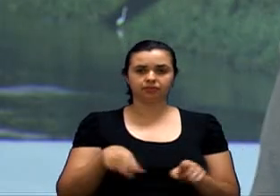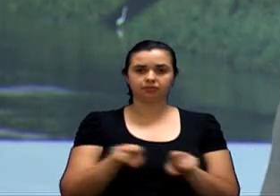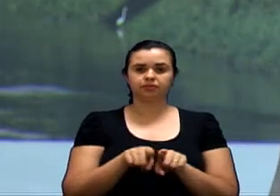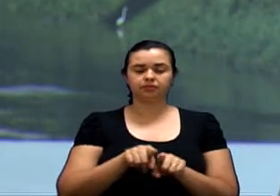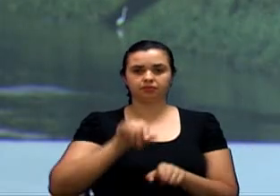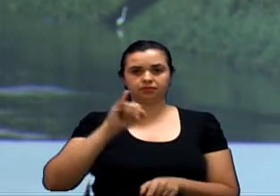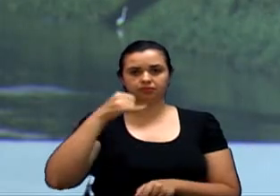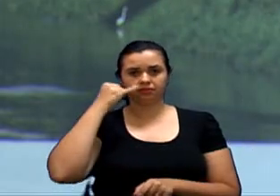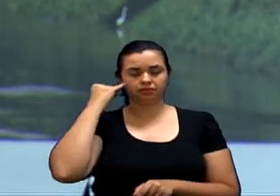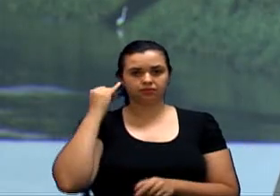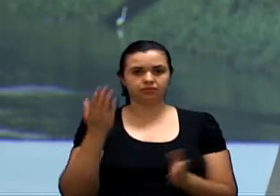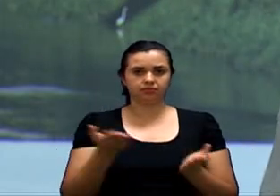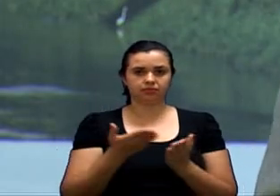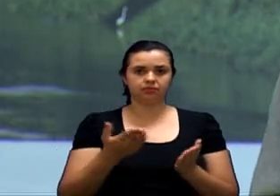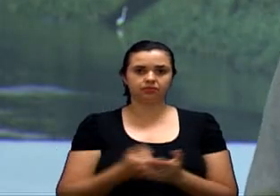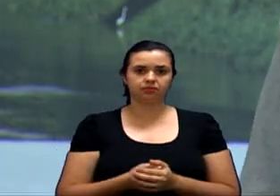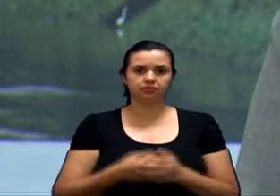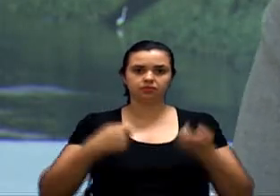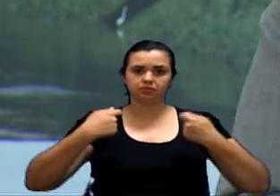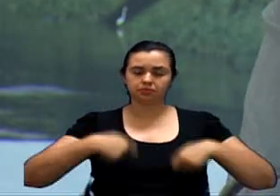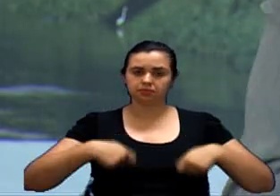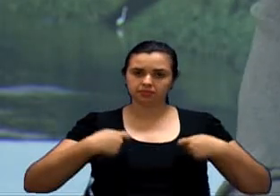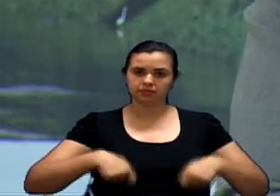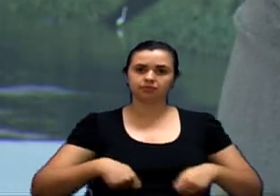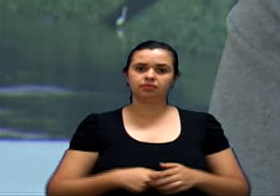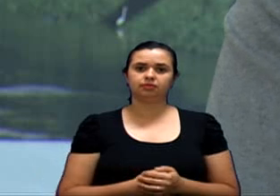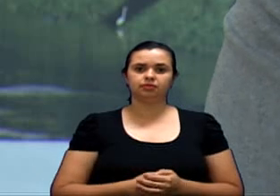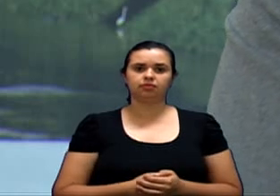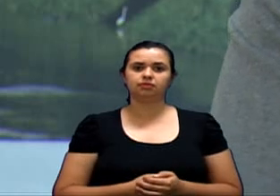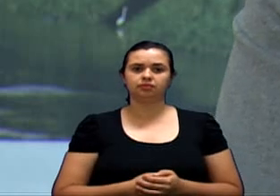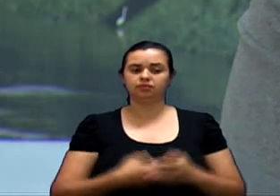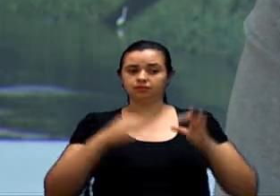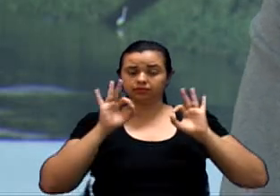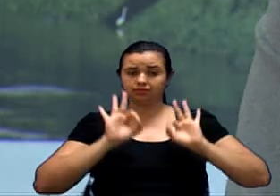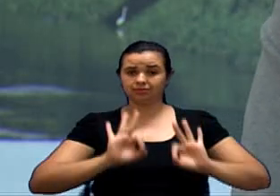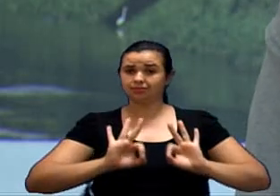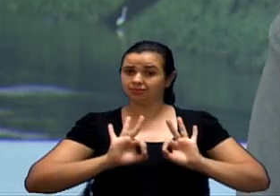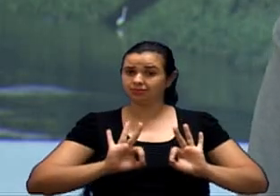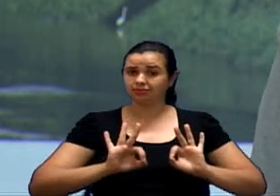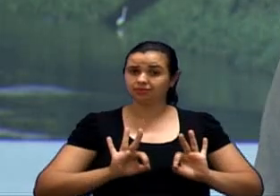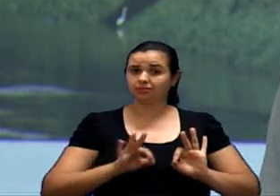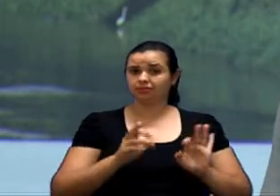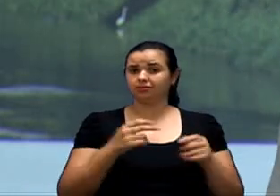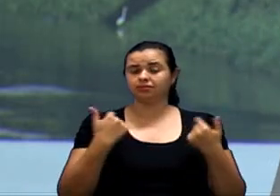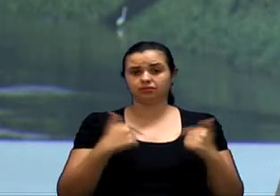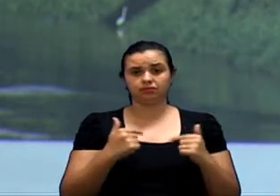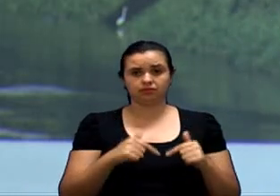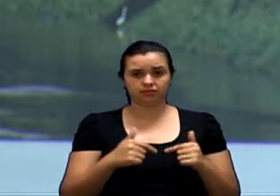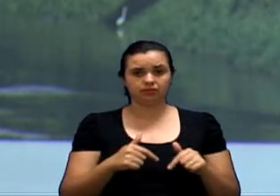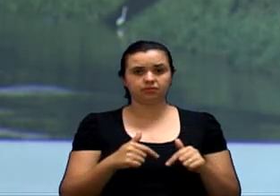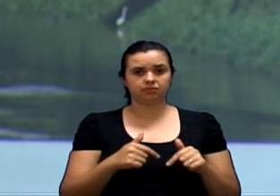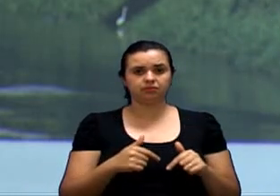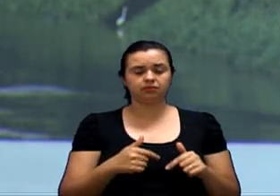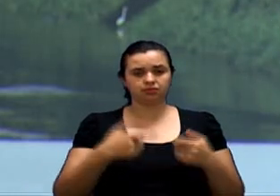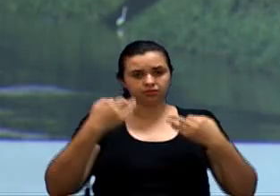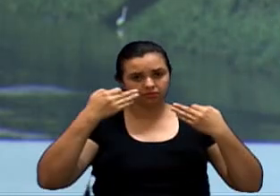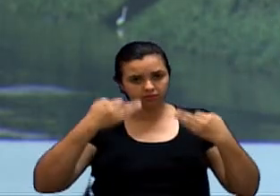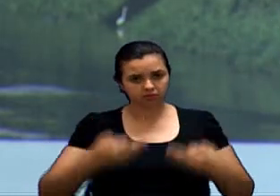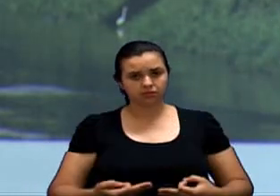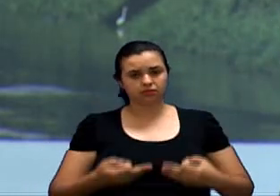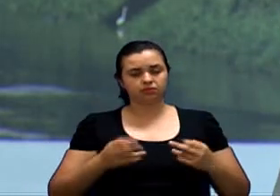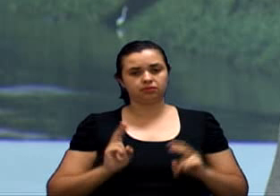governo, dê a garantia da continuidade desse trabalho sério, humano,